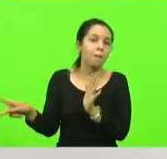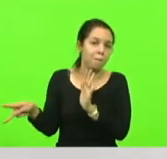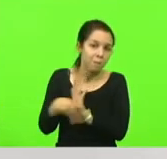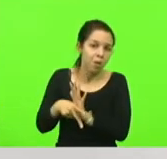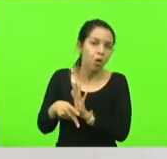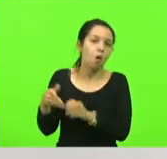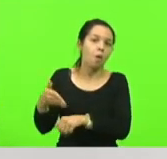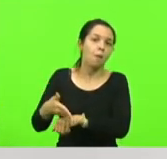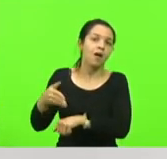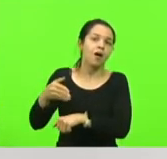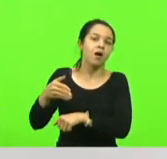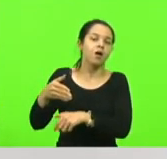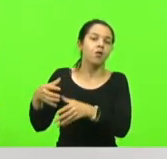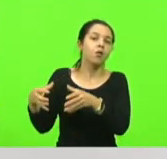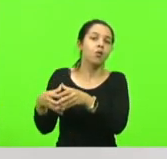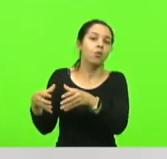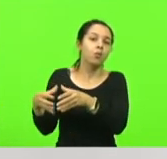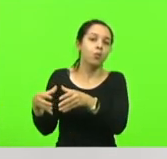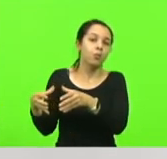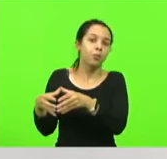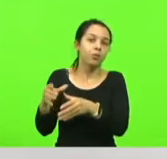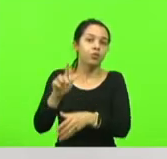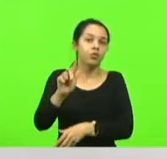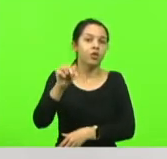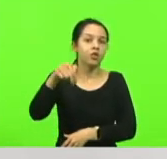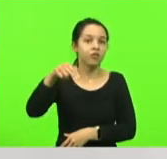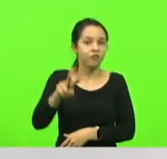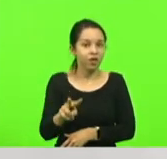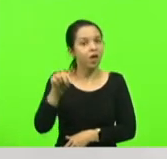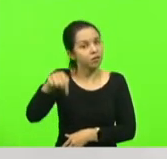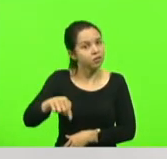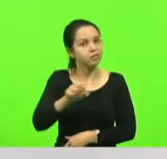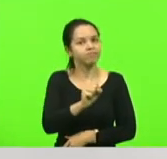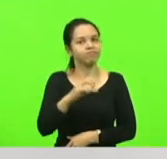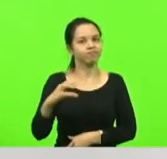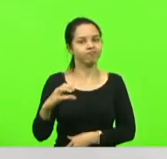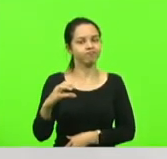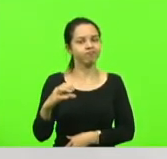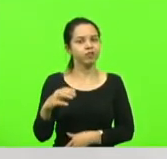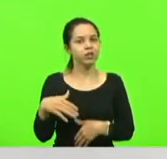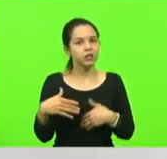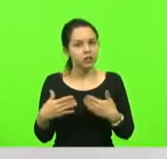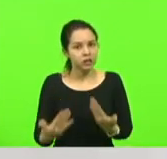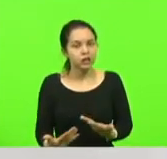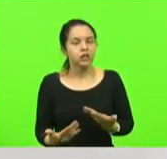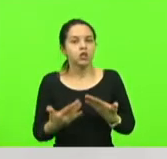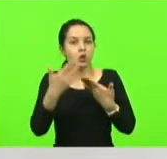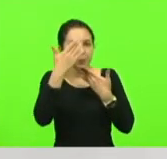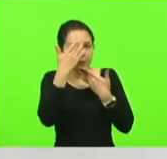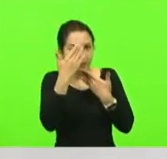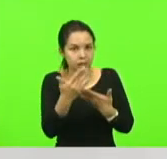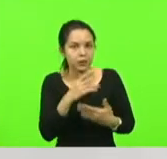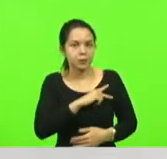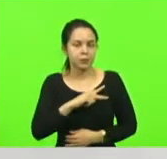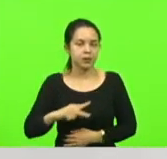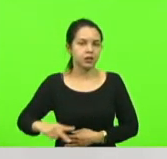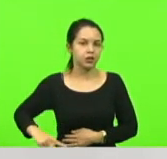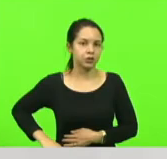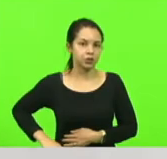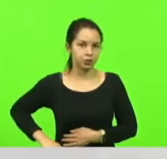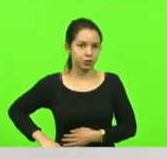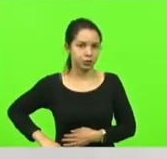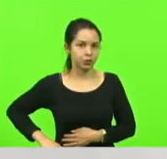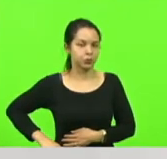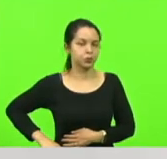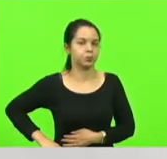do comitê do GNV aqui em Santa Catarina. Então, obrigado, senhor presidente, pela